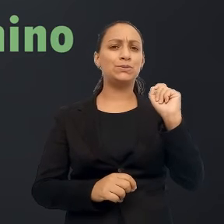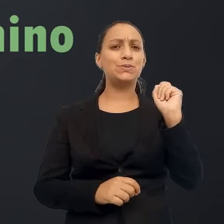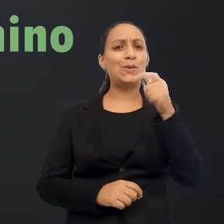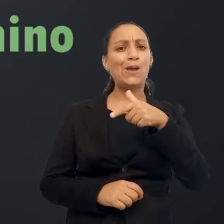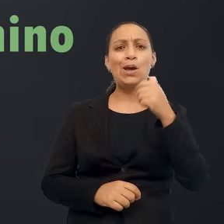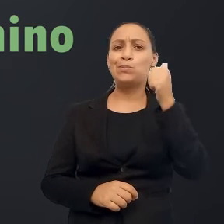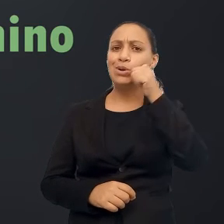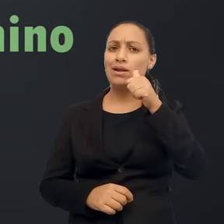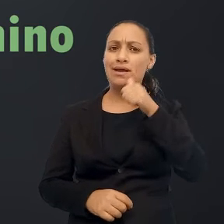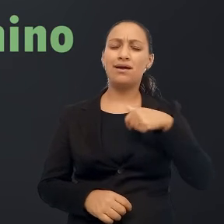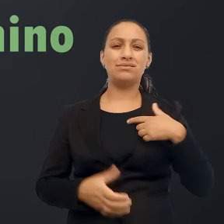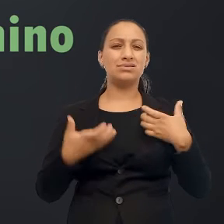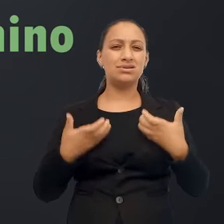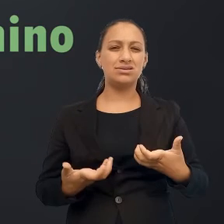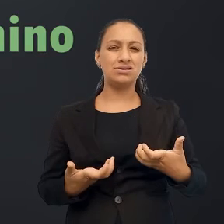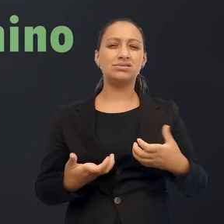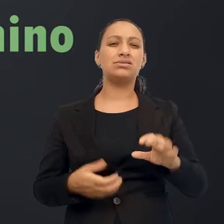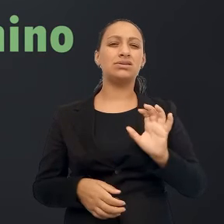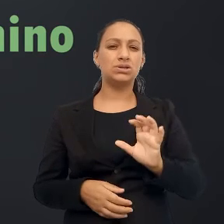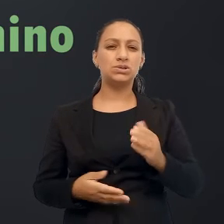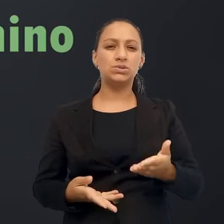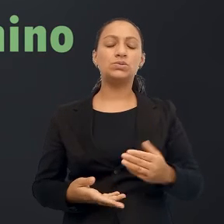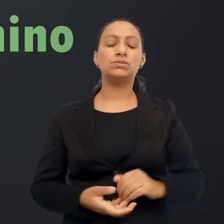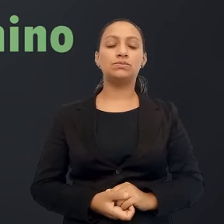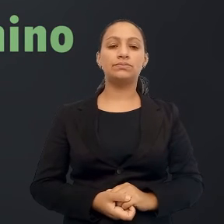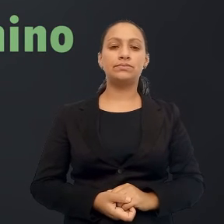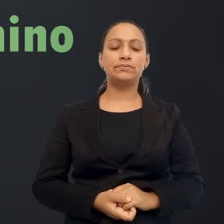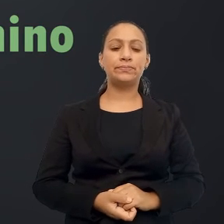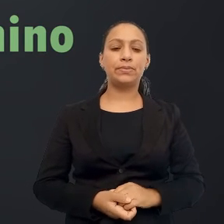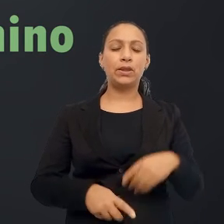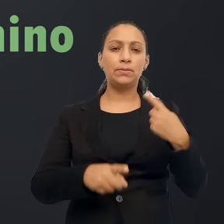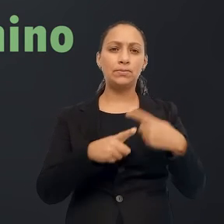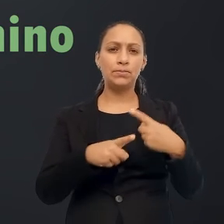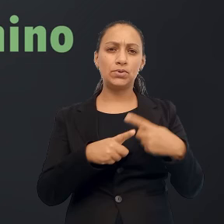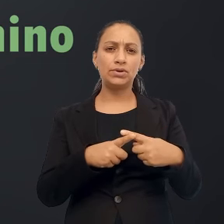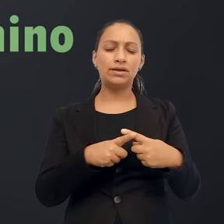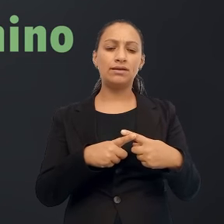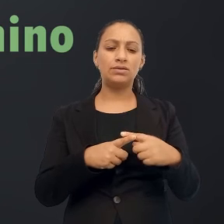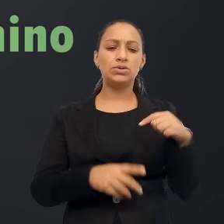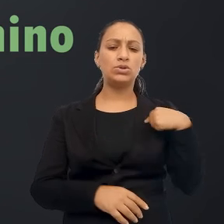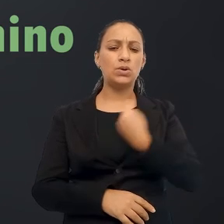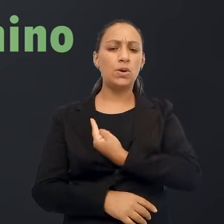cansa muito isso, porque nós temos que estar